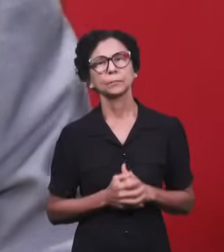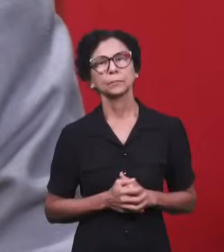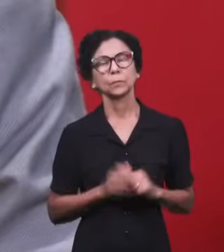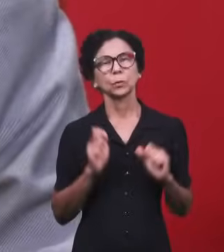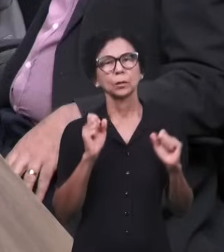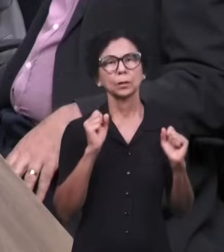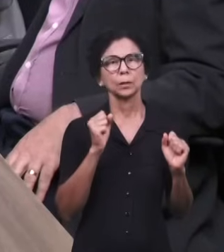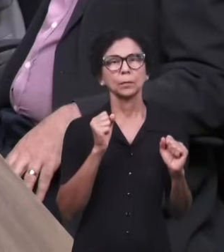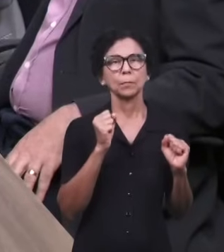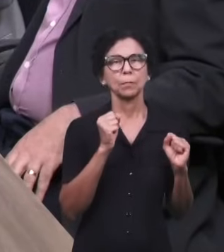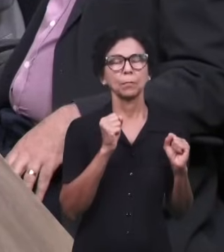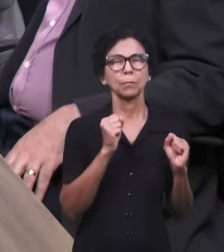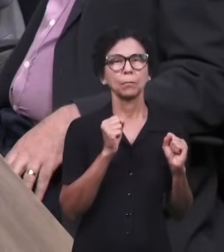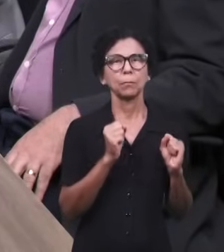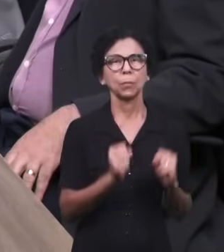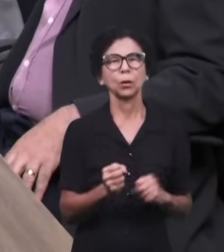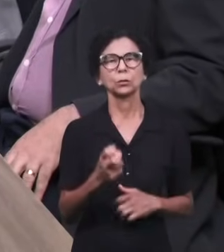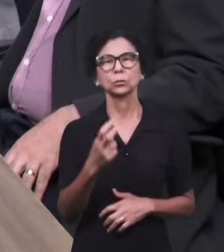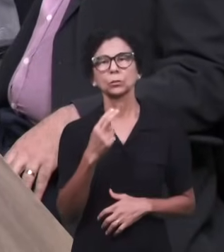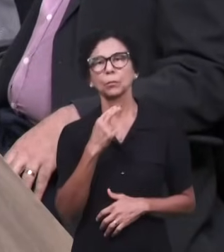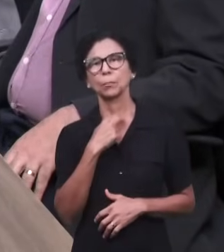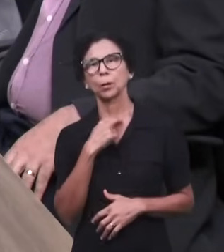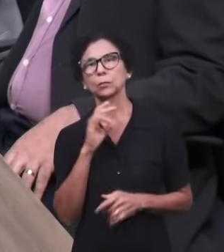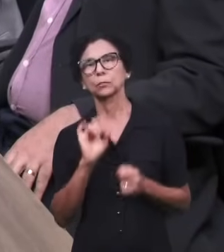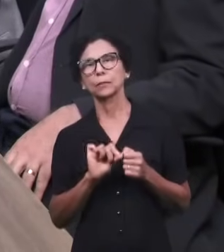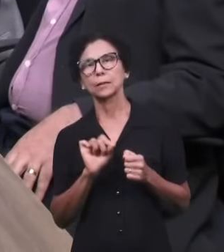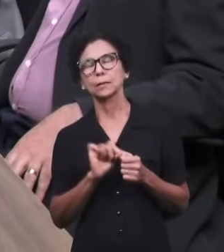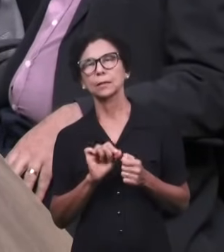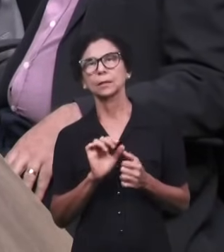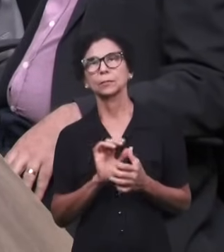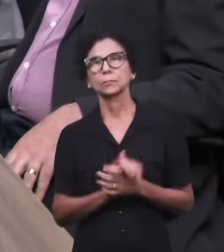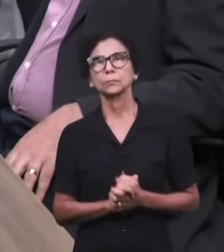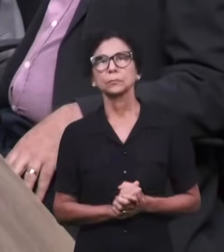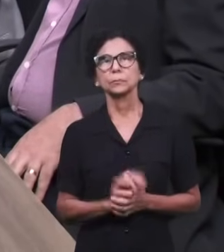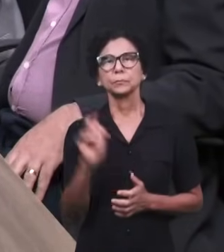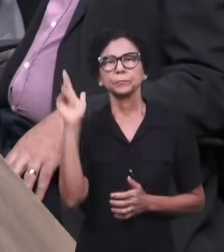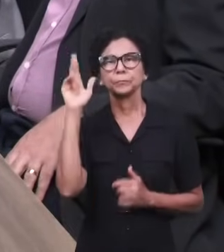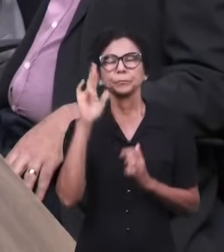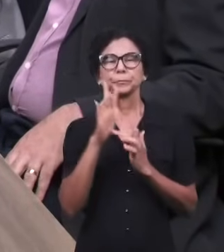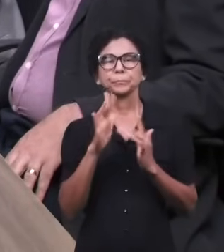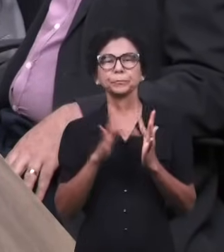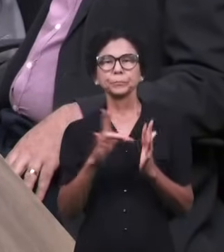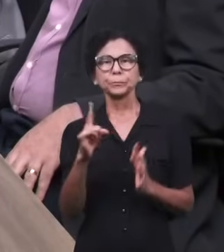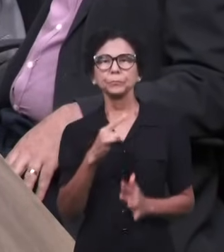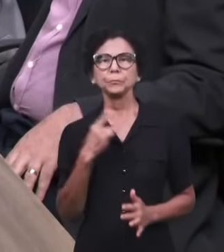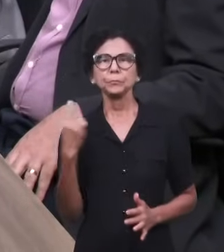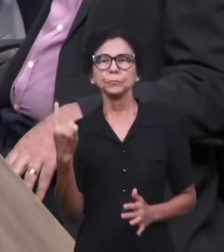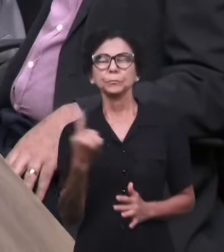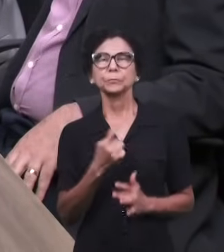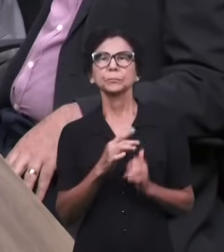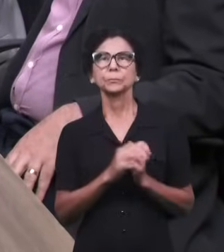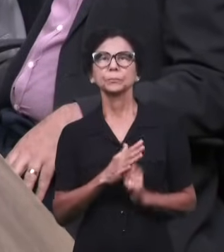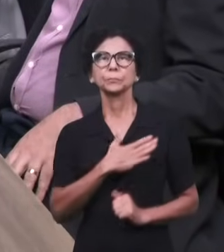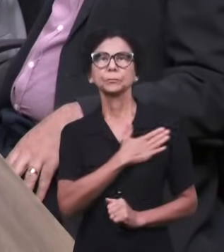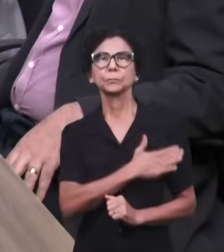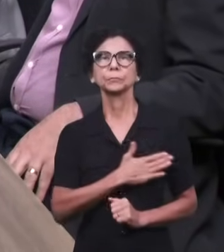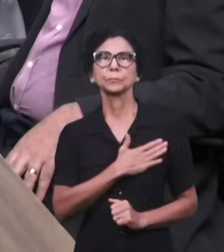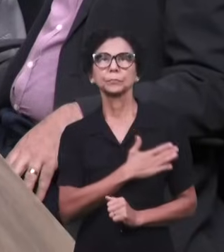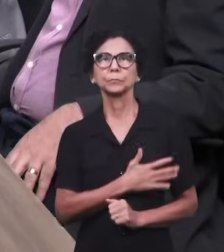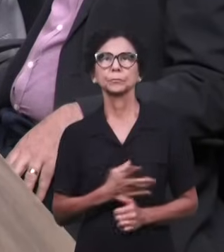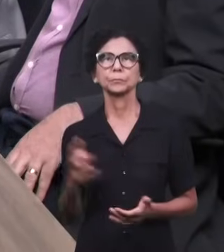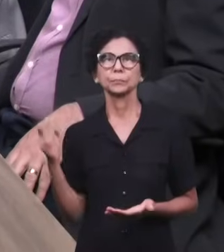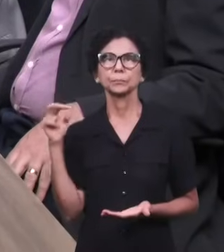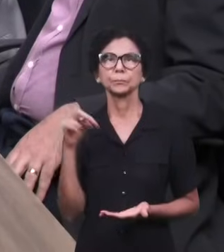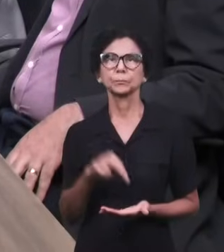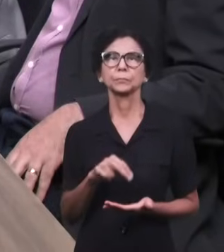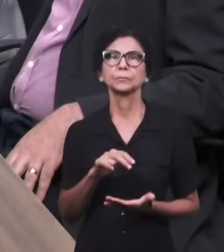despedir dos companheiros que estão aqui. Pastor Fernando, Pastor Marcelo, Pastor Wallace, a paz do Senhor. A paz do Senhor Jesus. Paz do Senhor a todos. Amém. É sempre um prazer